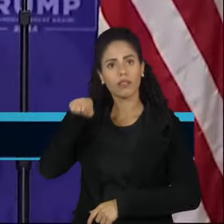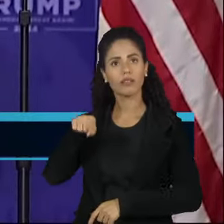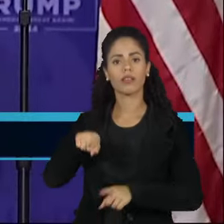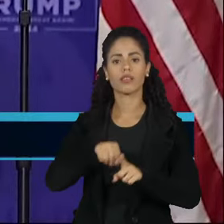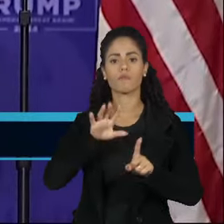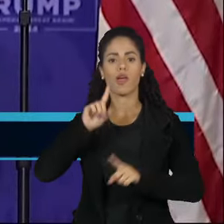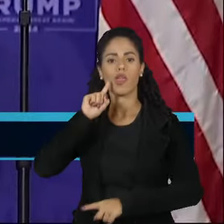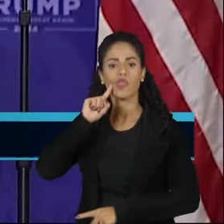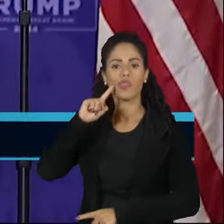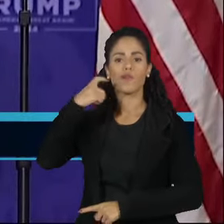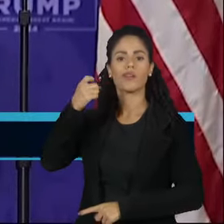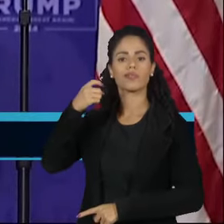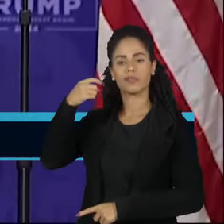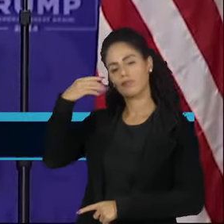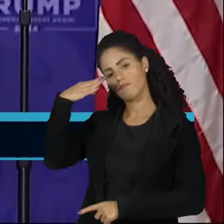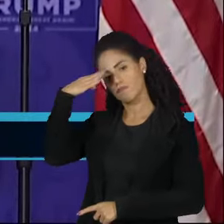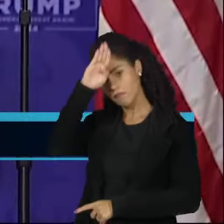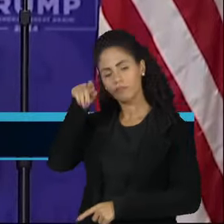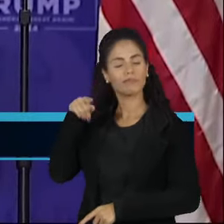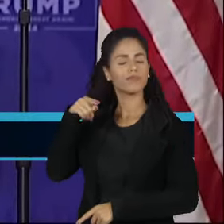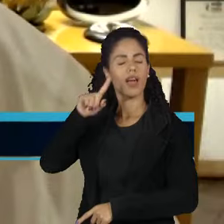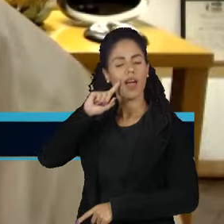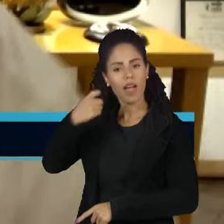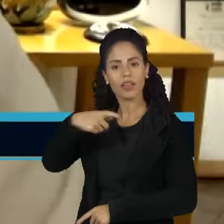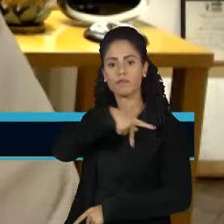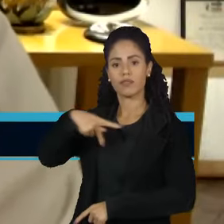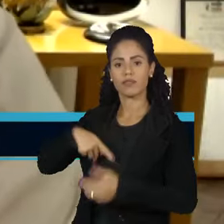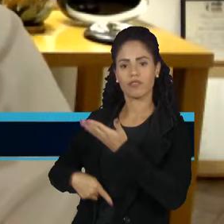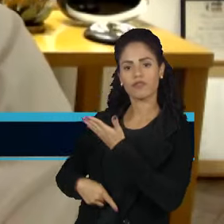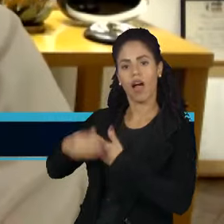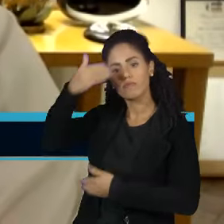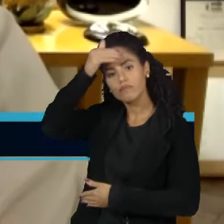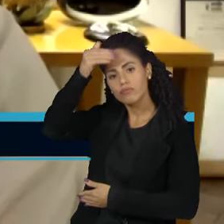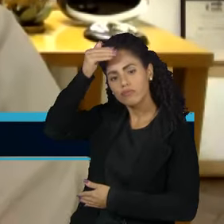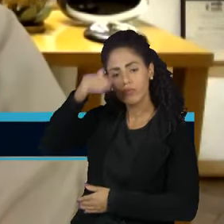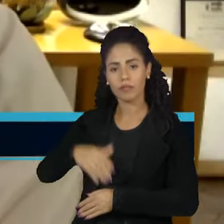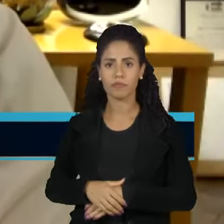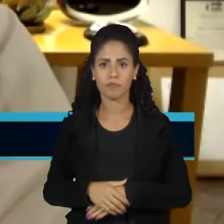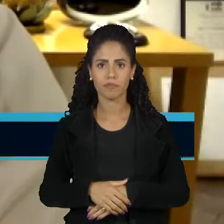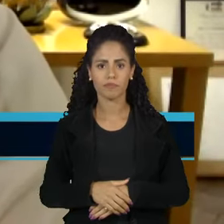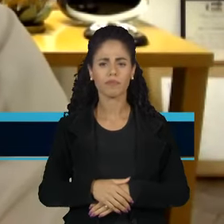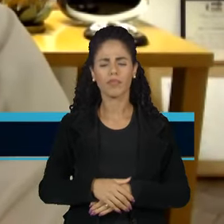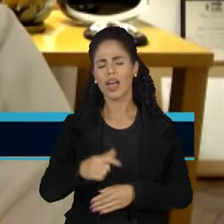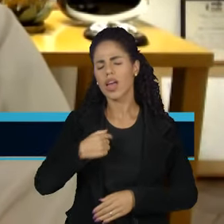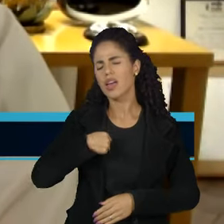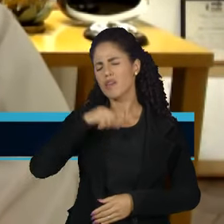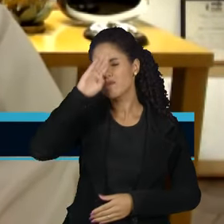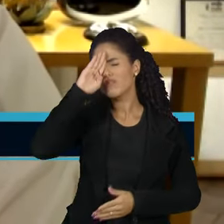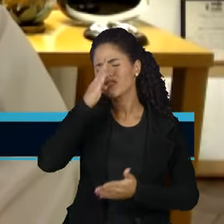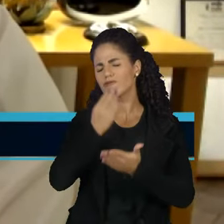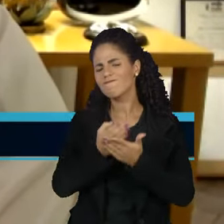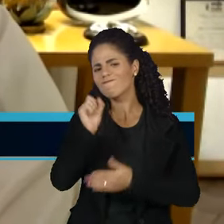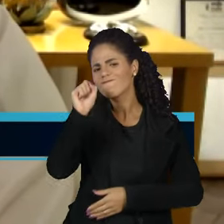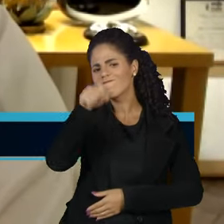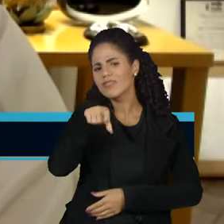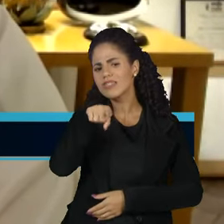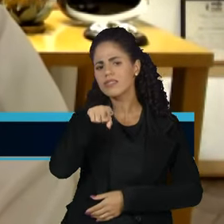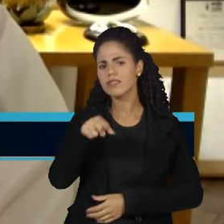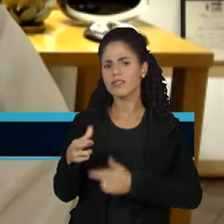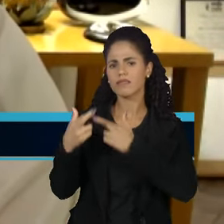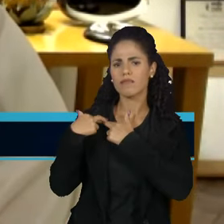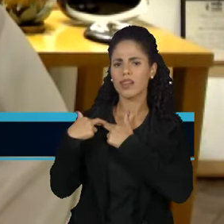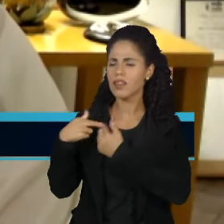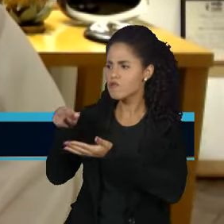no ex-presidente americano Donald Trump. Aí eu creio que eu vou um pouco atribuir a